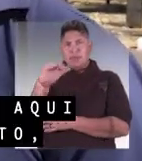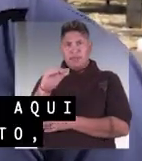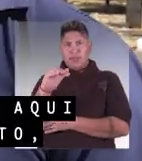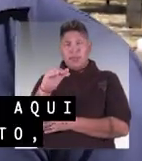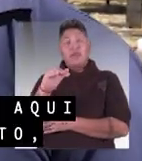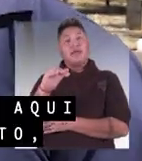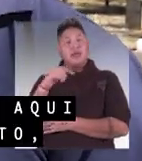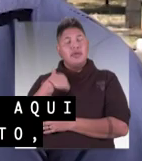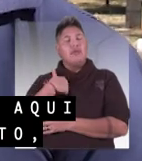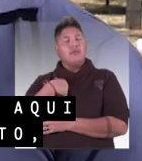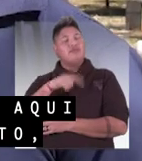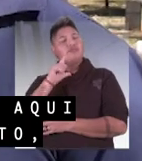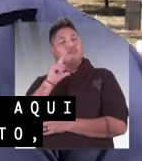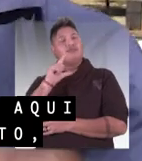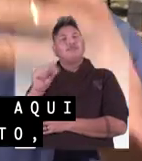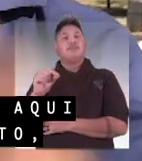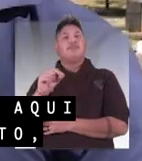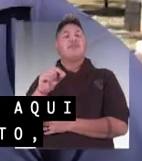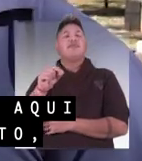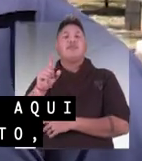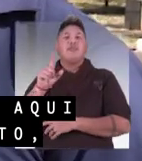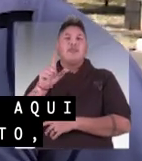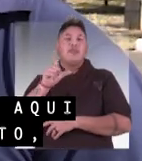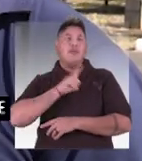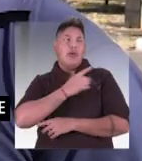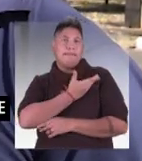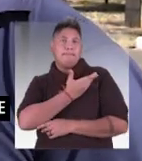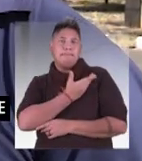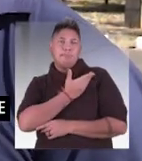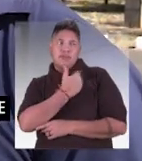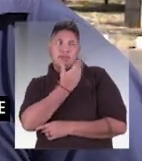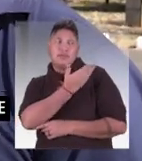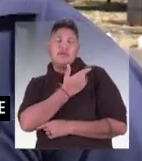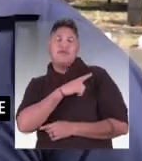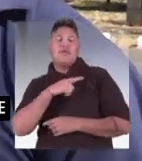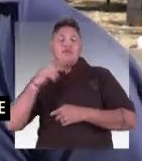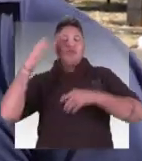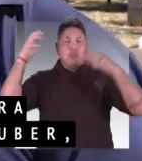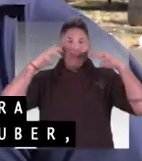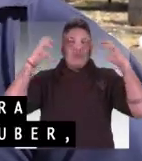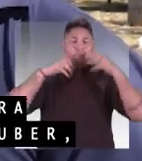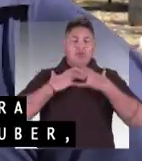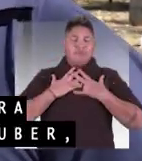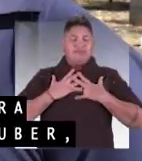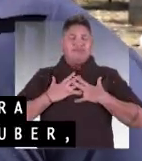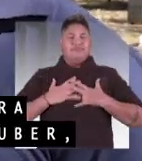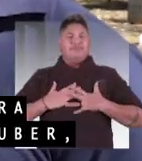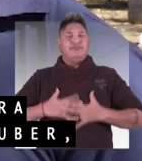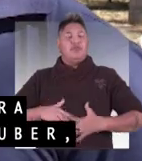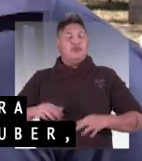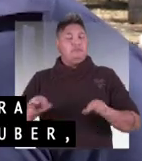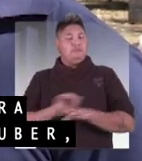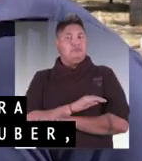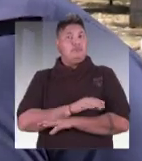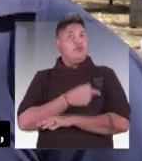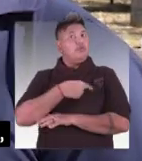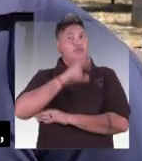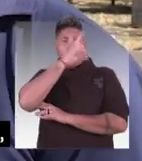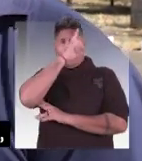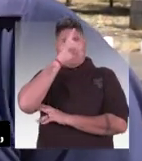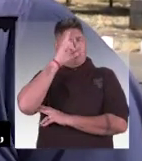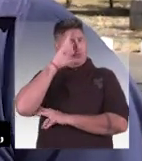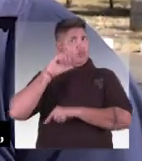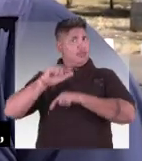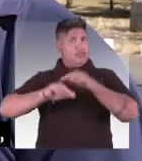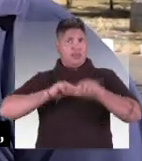17h30, por aí eu tenho um amigo aqui mesmo no plano piloto ali no bloco, onde eu tomo um banho e aí me arrumo para a UB e vou para a UB.